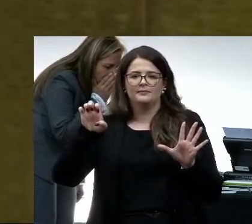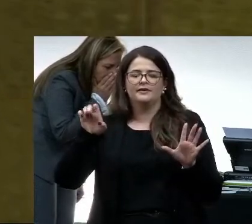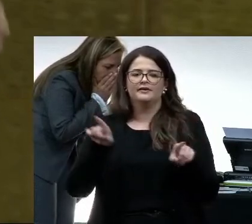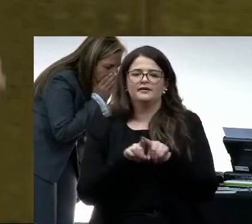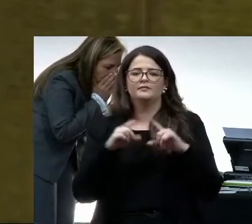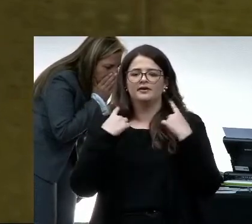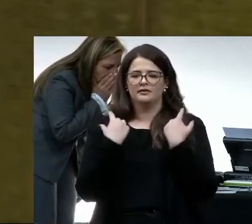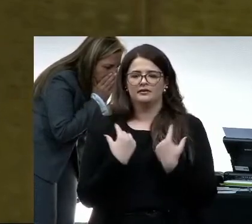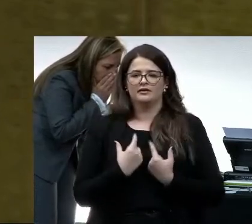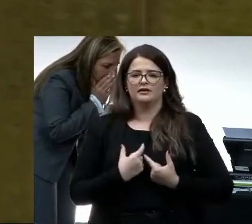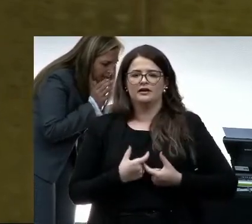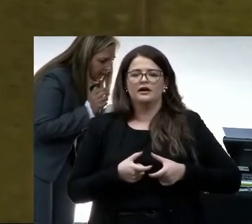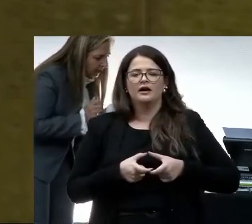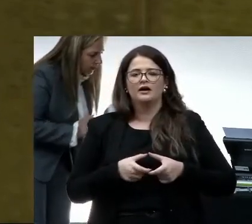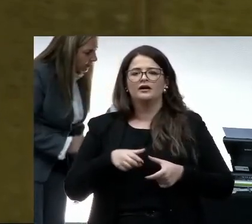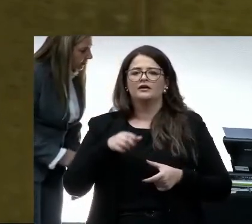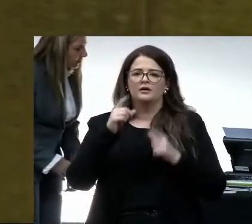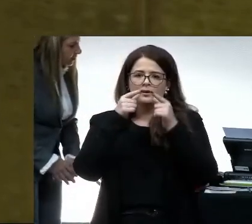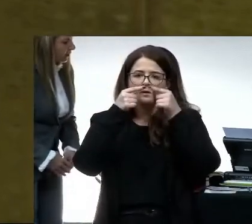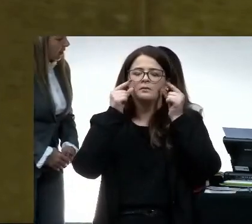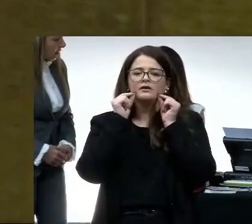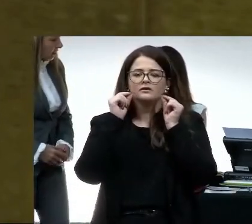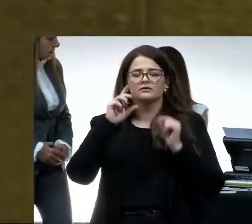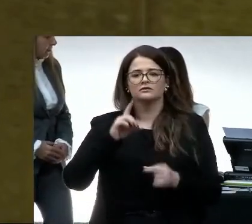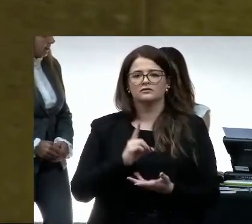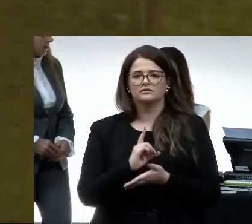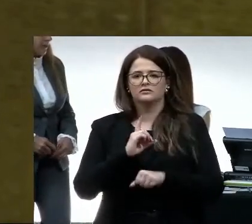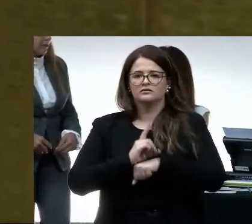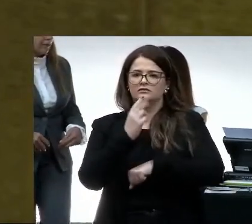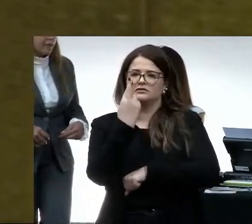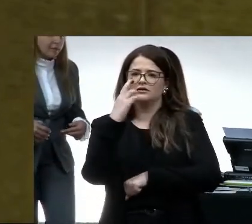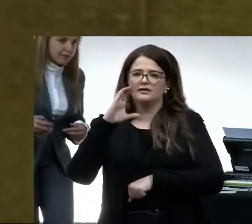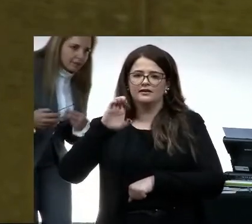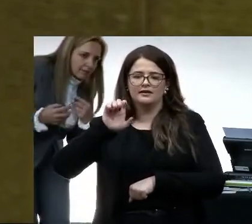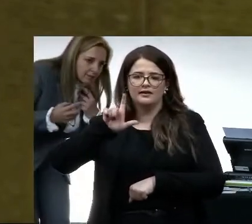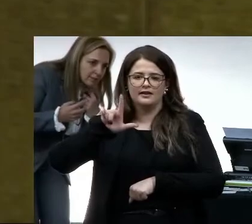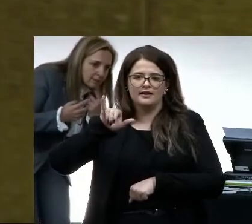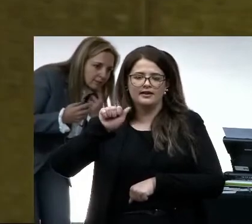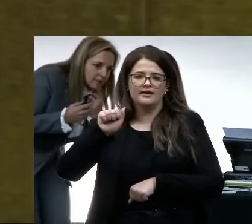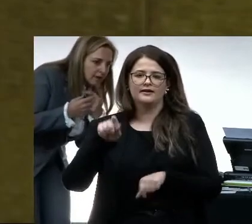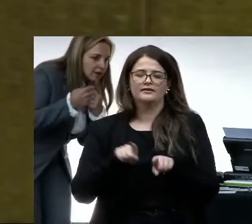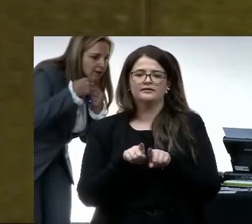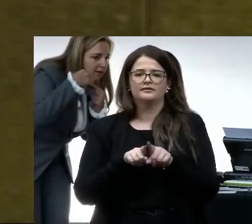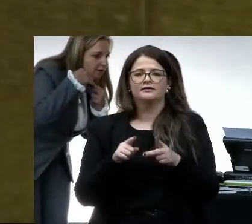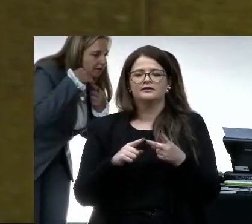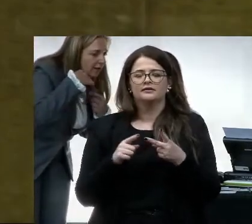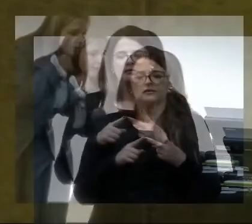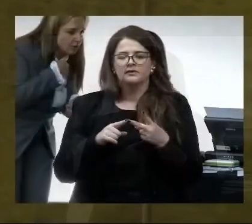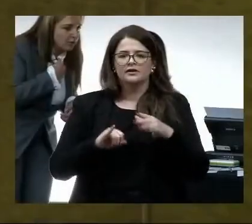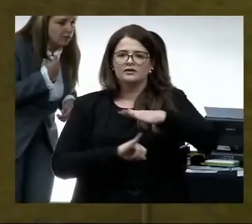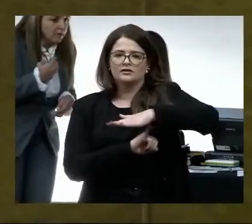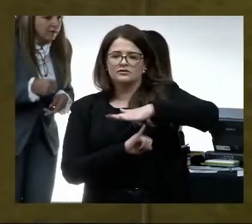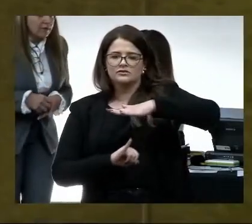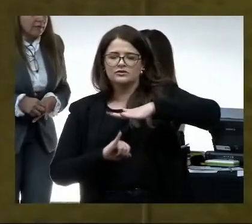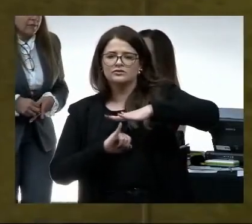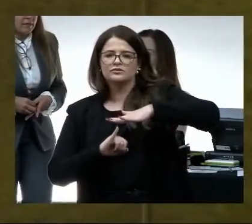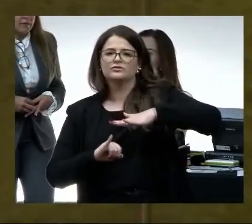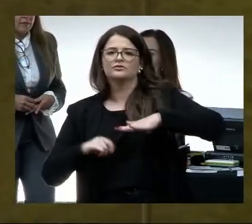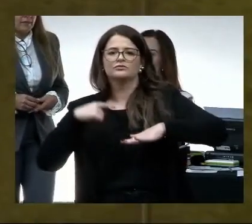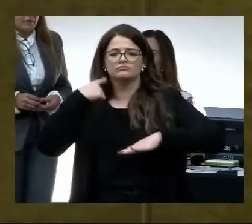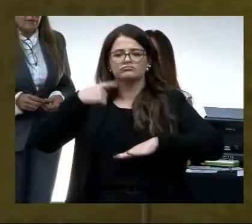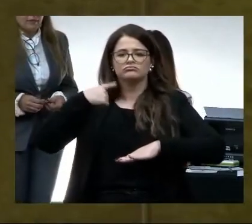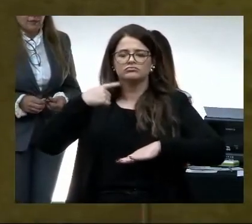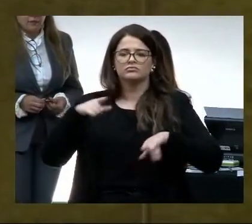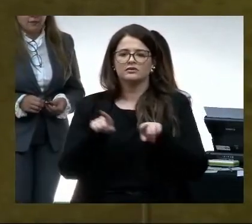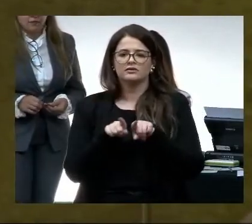Barbosa, doutora Cléa Carpe da Rocha, primeiro vice-presidente do Instituto dos Advogados Brasileiros, Carlos Eduardo de Campos Machado, o presidente da